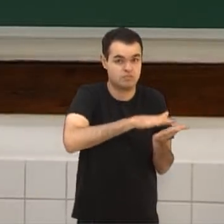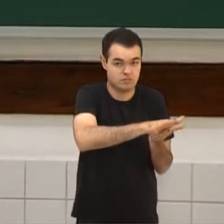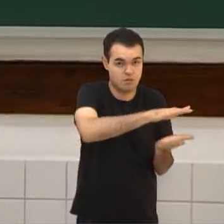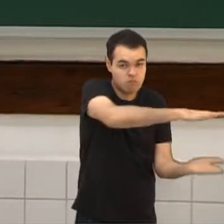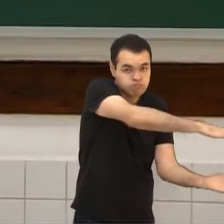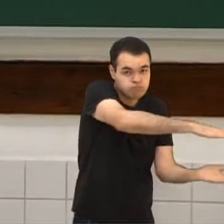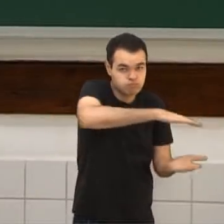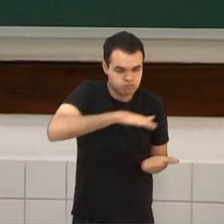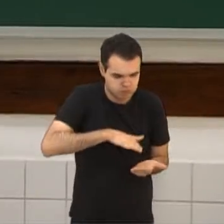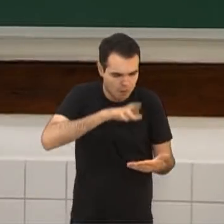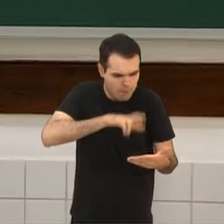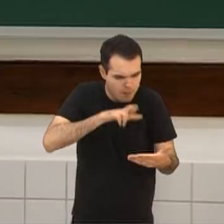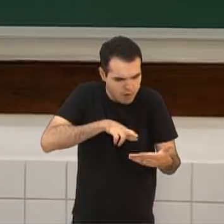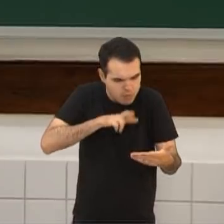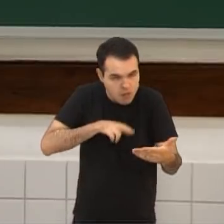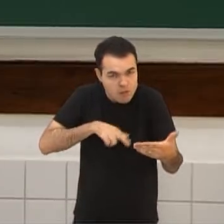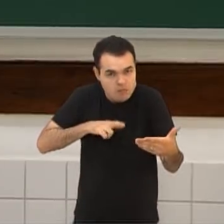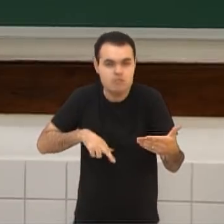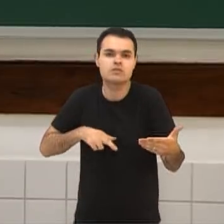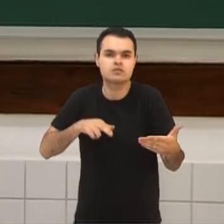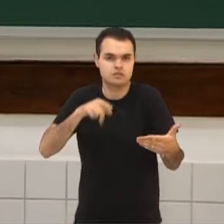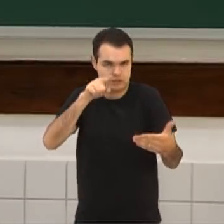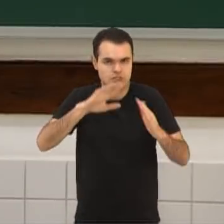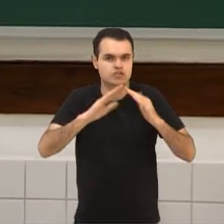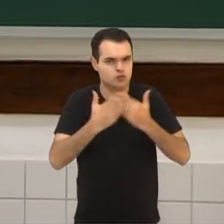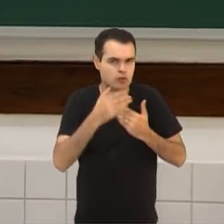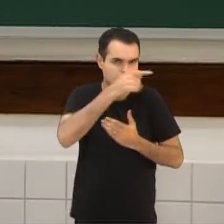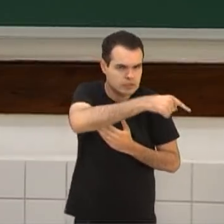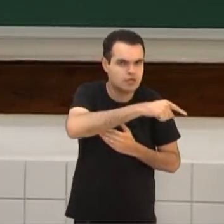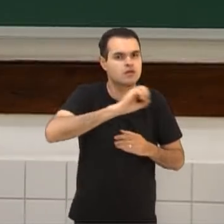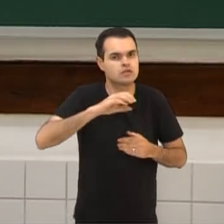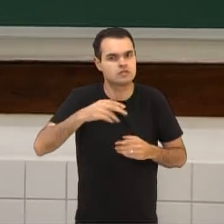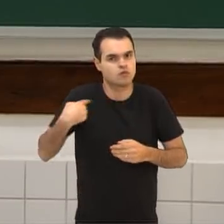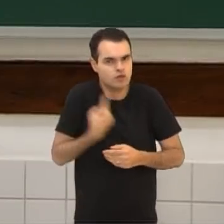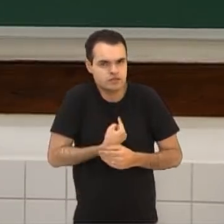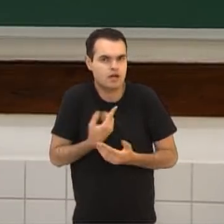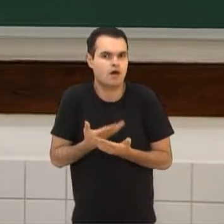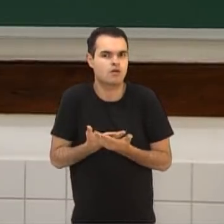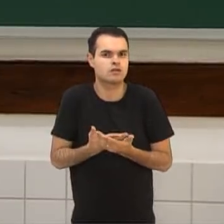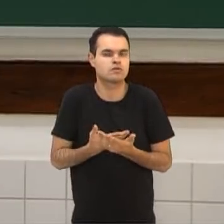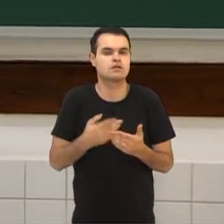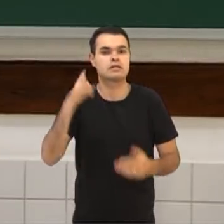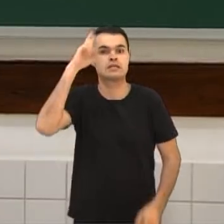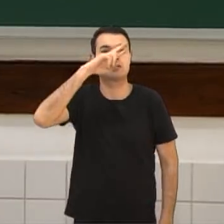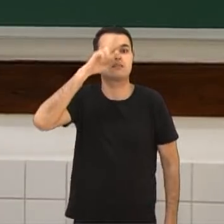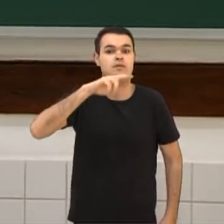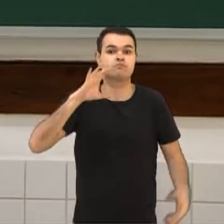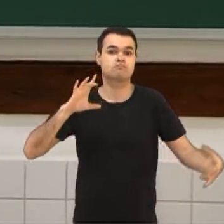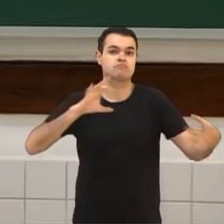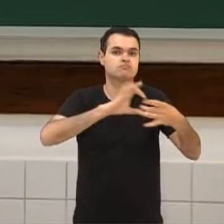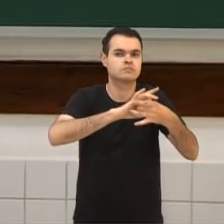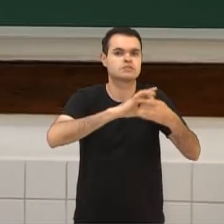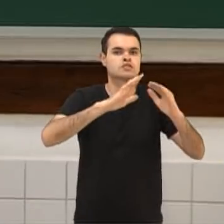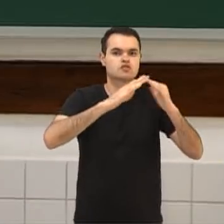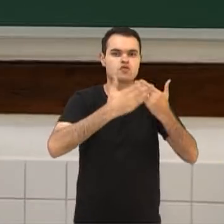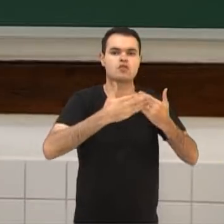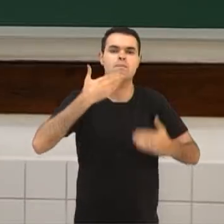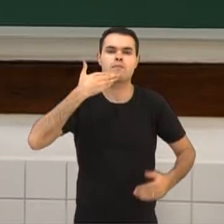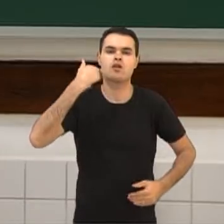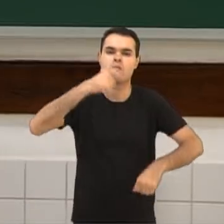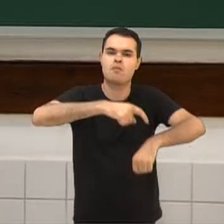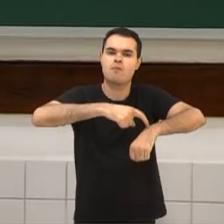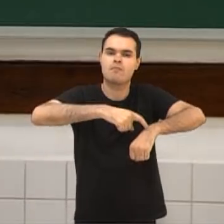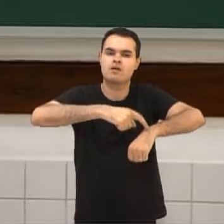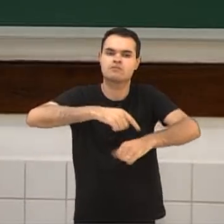você pega na sua escola, ou responde às atividades da nossa aula, lembre-se de marcar com a sua escola o melhor momento para